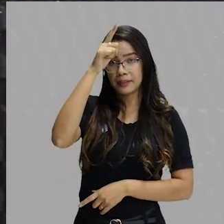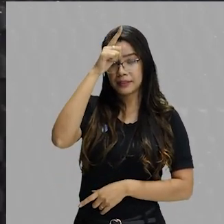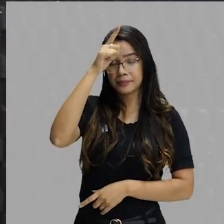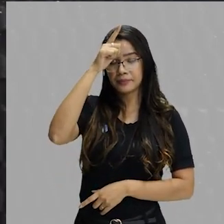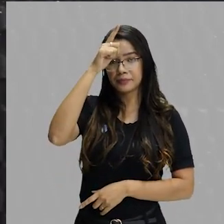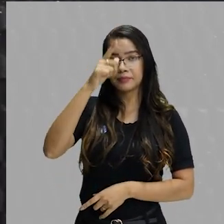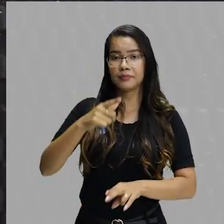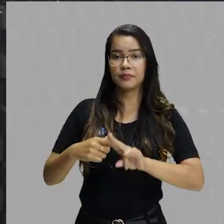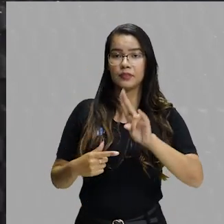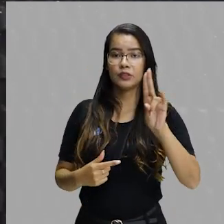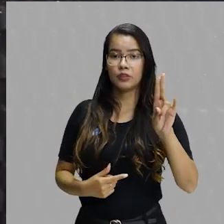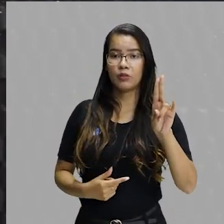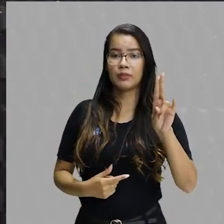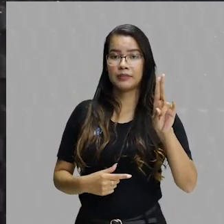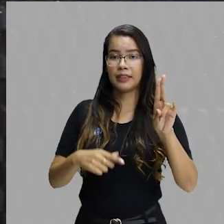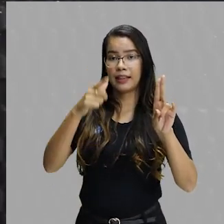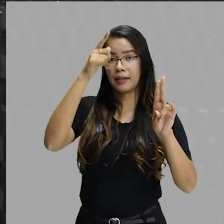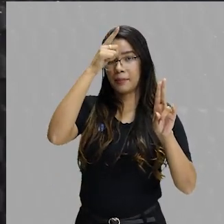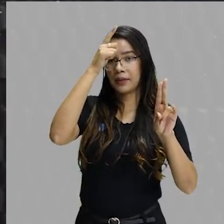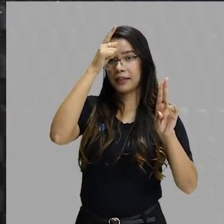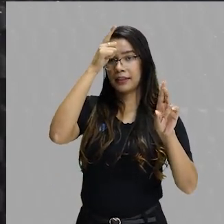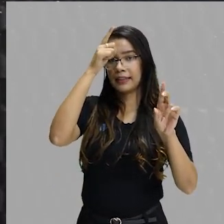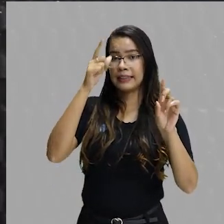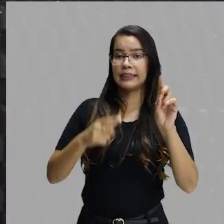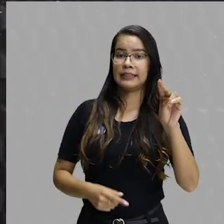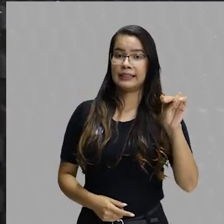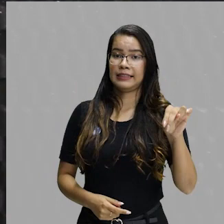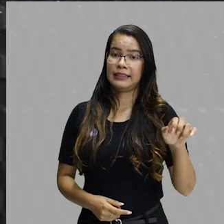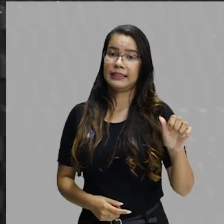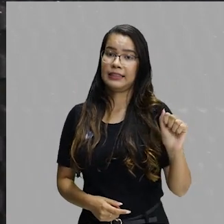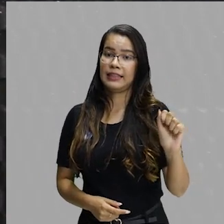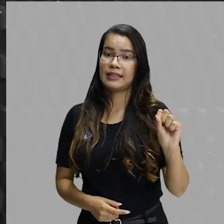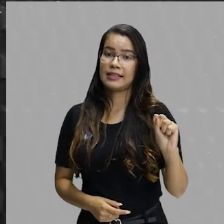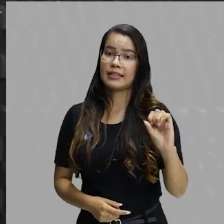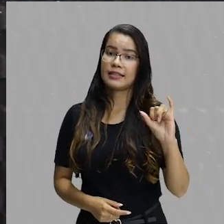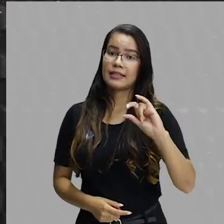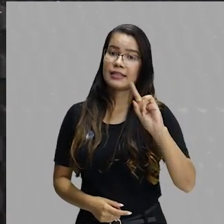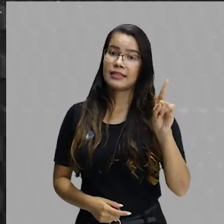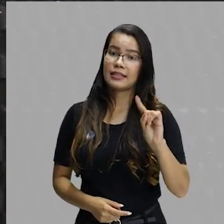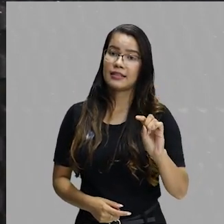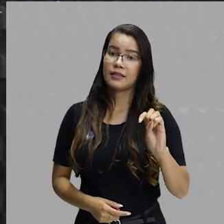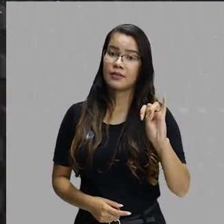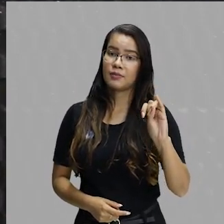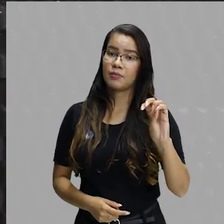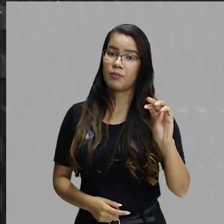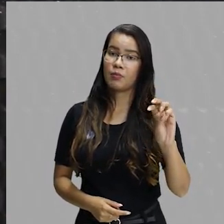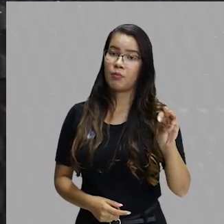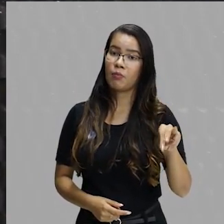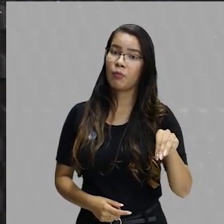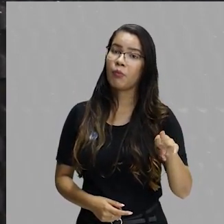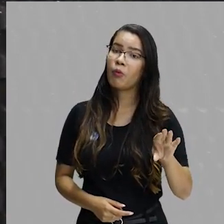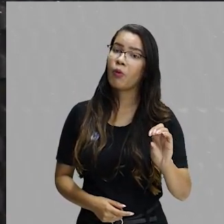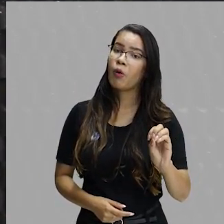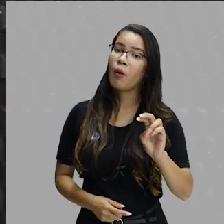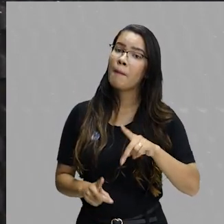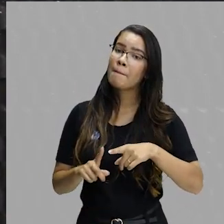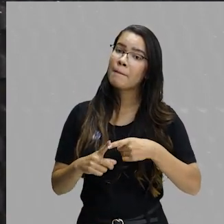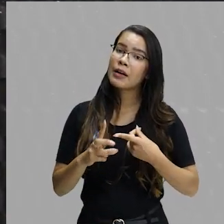chamado de nazismo. Na Alemanha o fenômeno é chamado de nazismo. Mas ele vai se